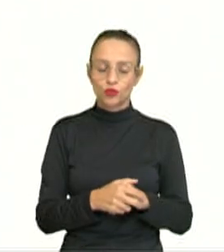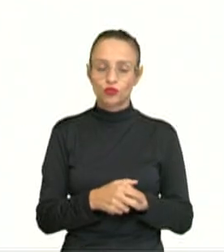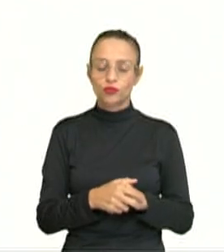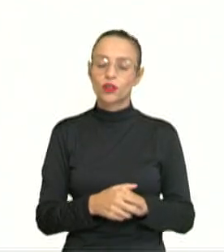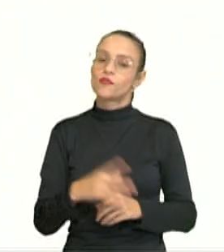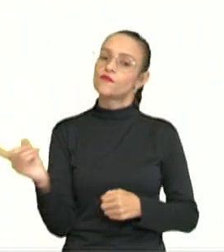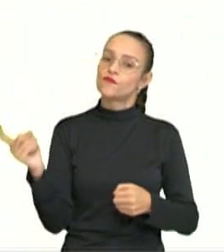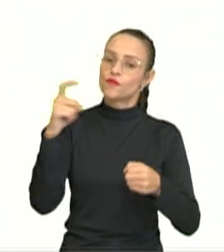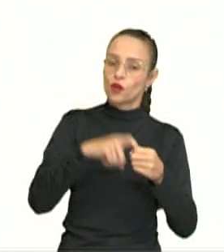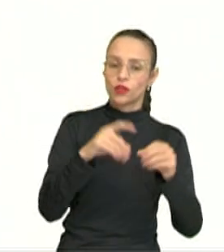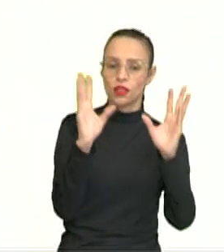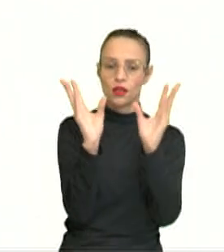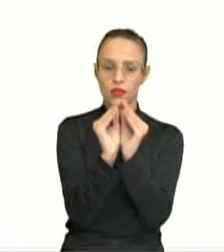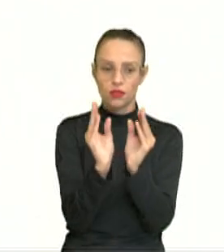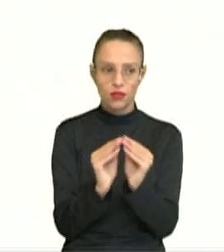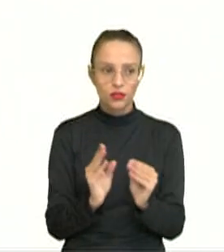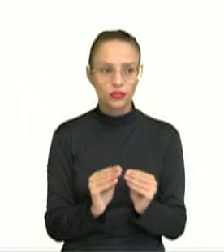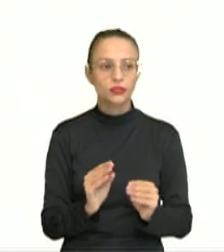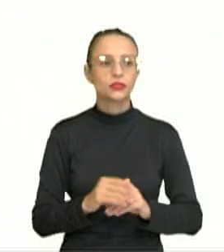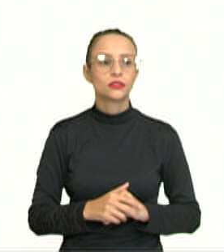ou síntese,